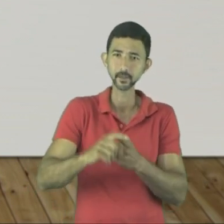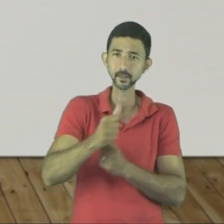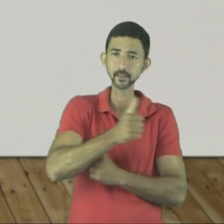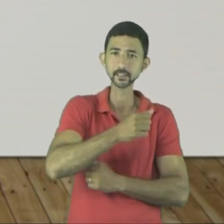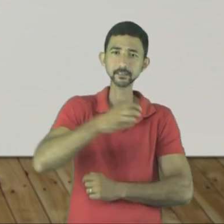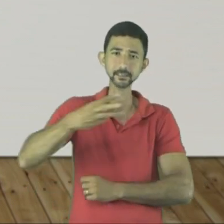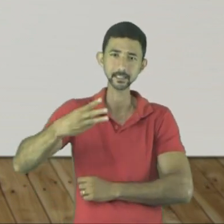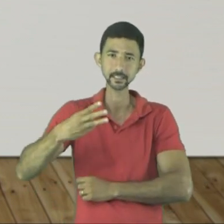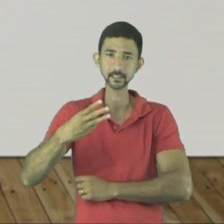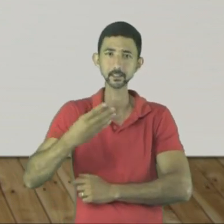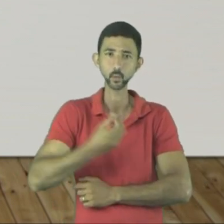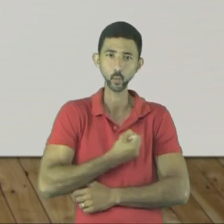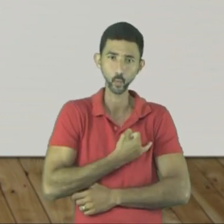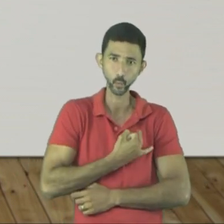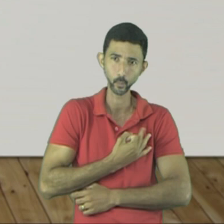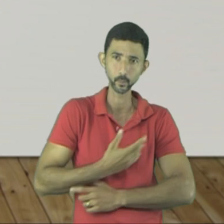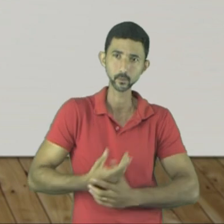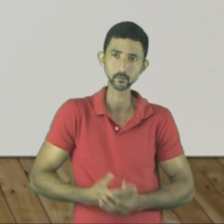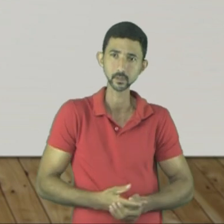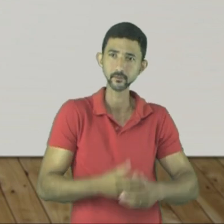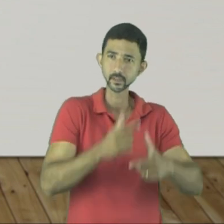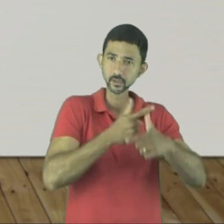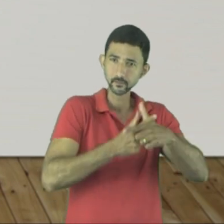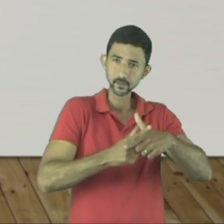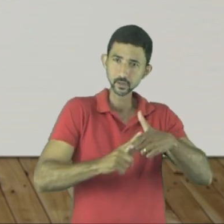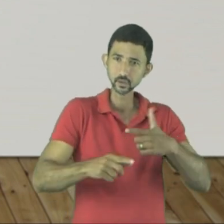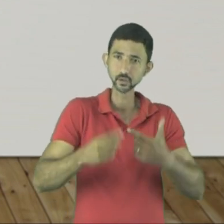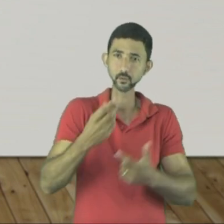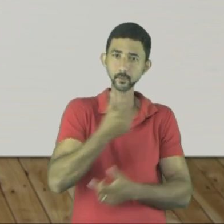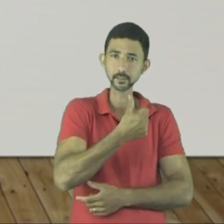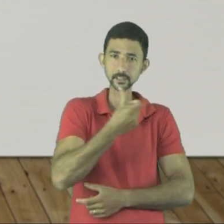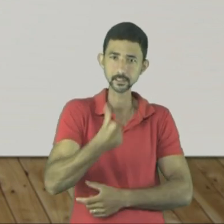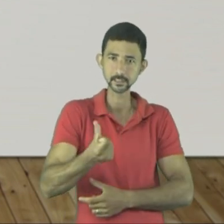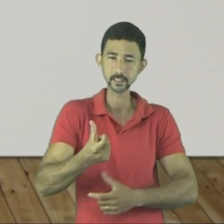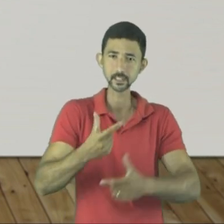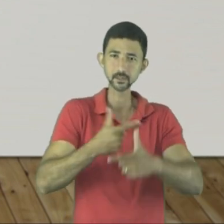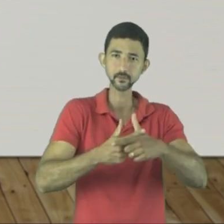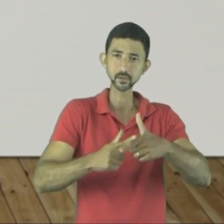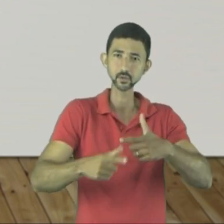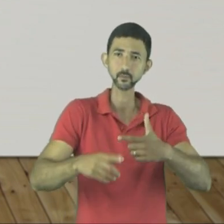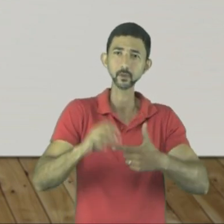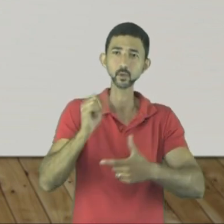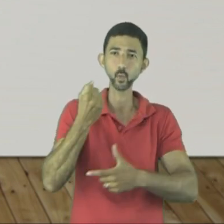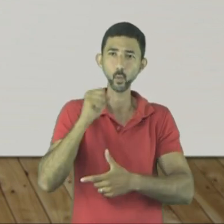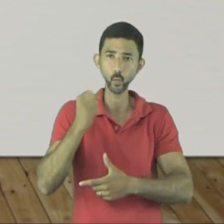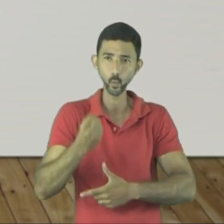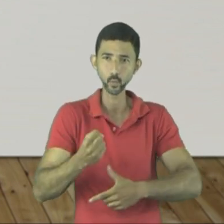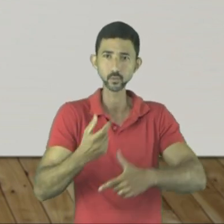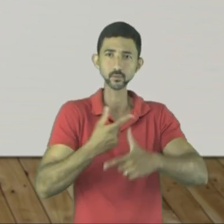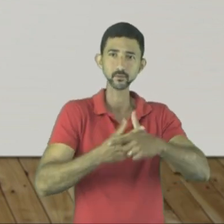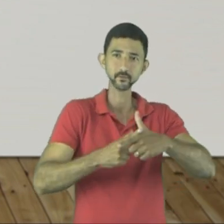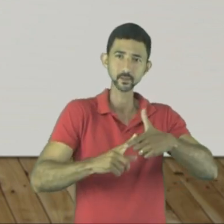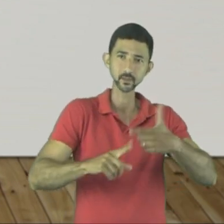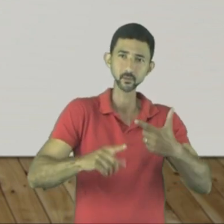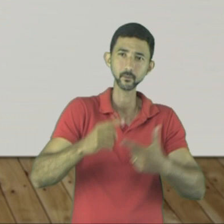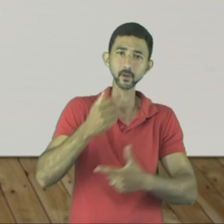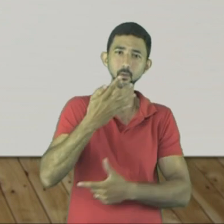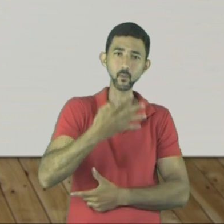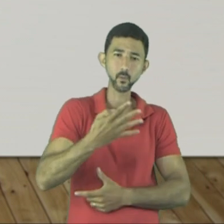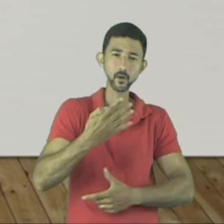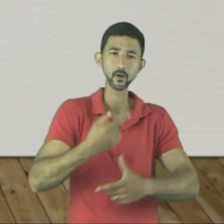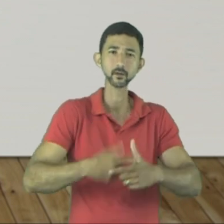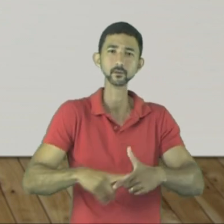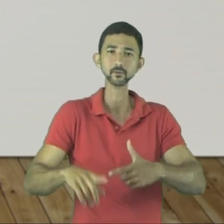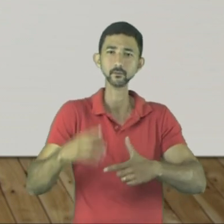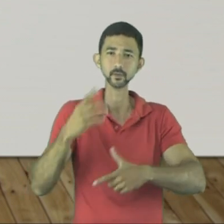32. 32 dividido para 2, que deu 16. Dividido para 2, que deu 8. Dividido para 2, que deu 4.